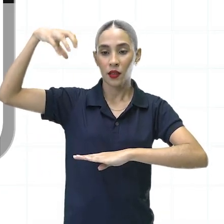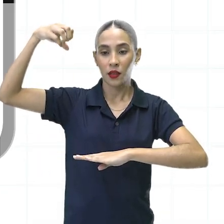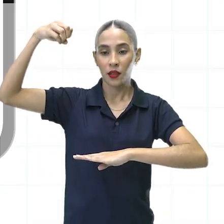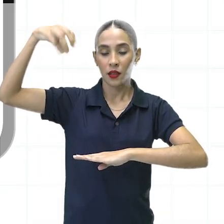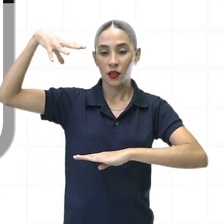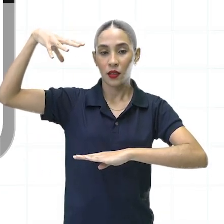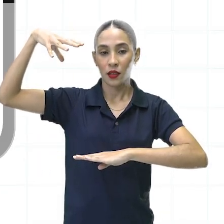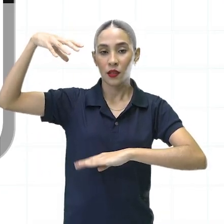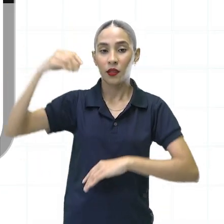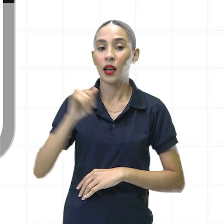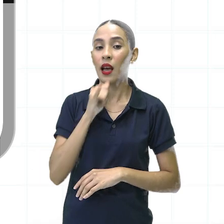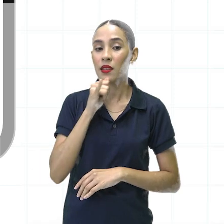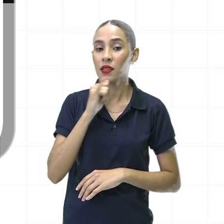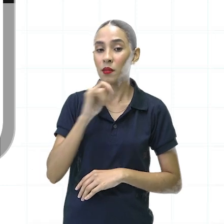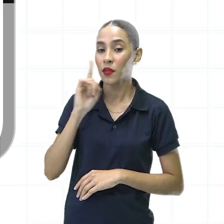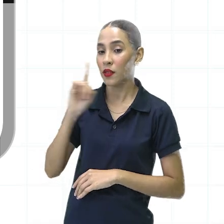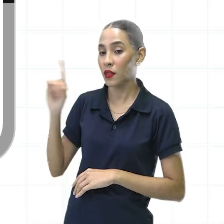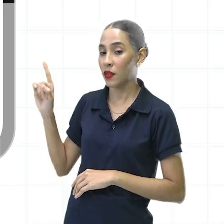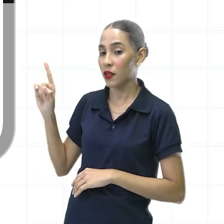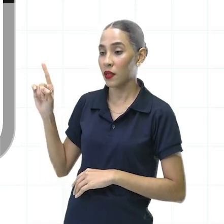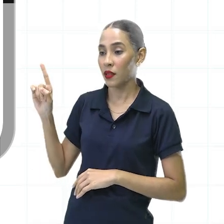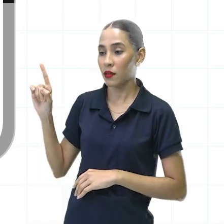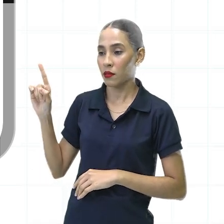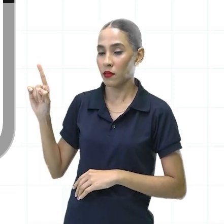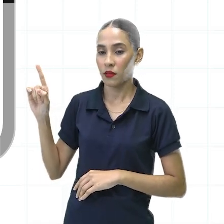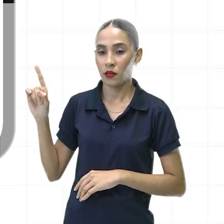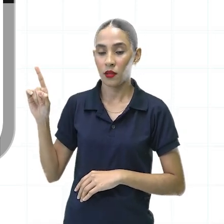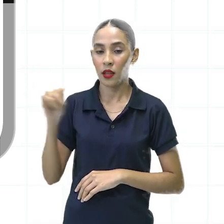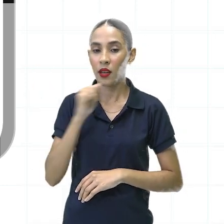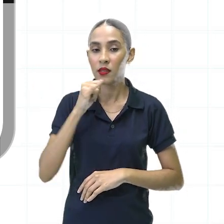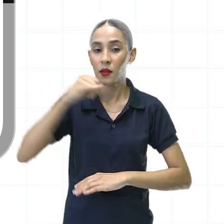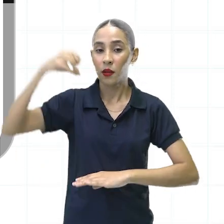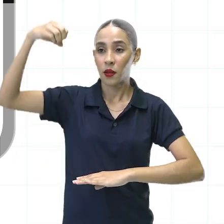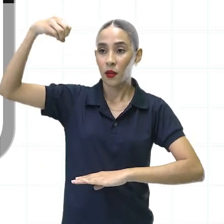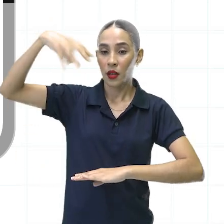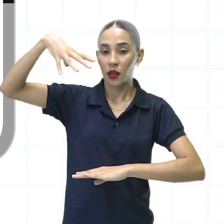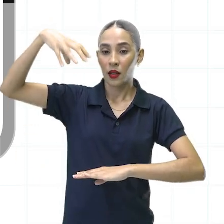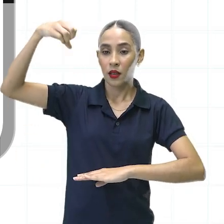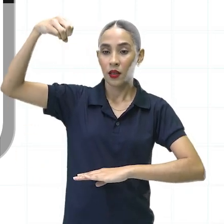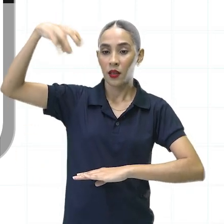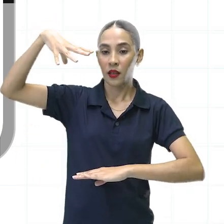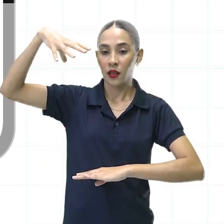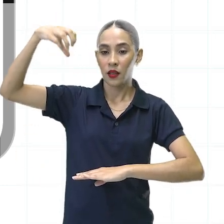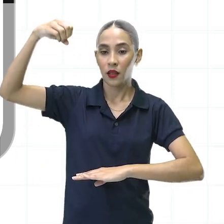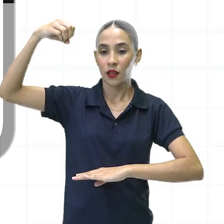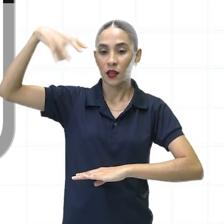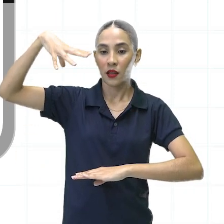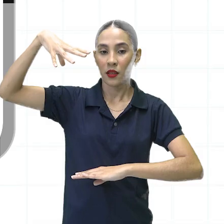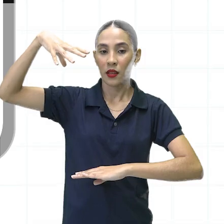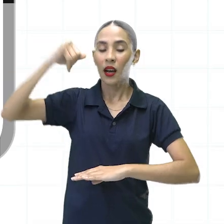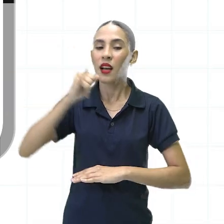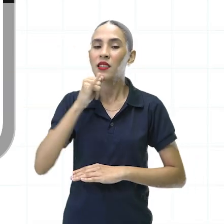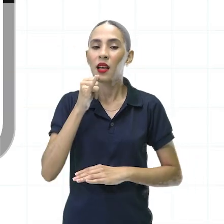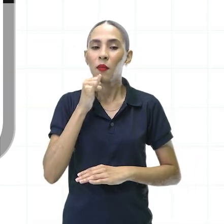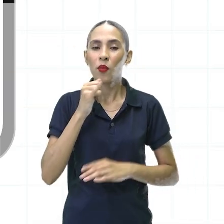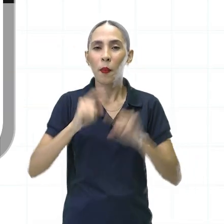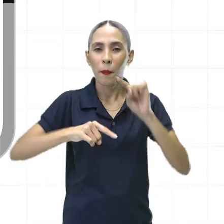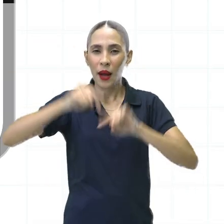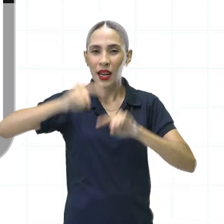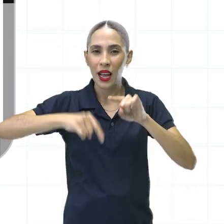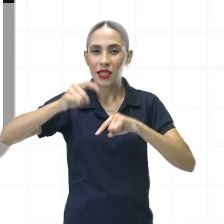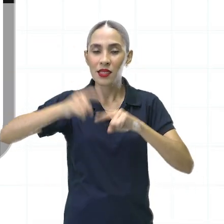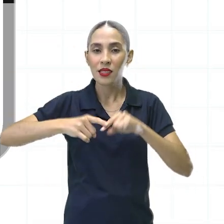luz incidente que está sendo projetada, veja aí, né, tem esse dispositivo bem parecido com uma